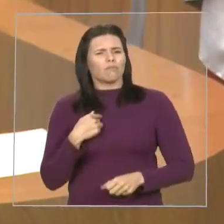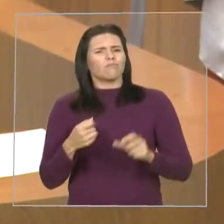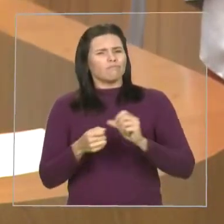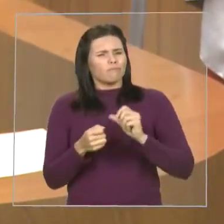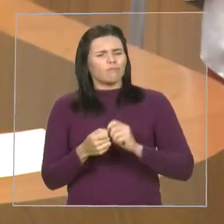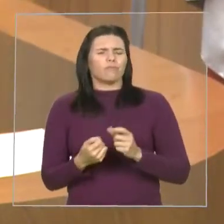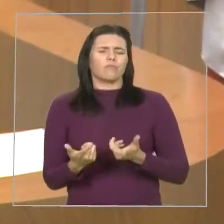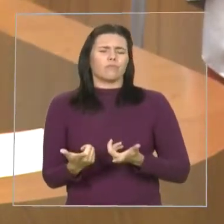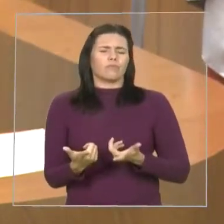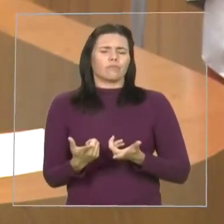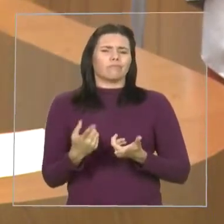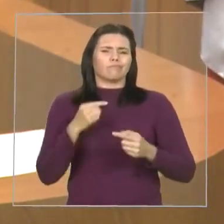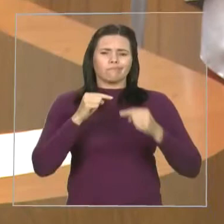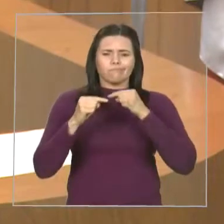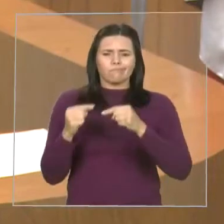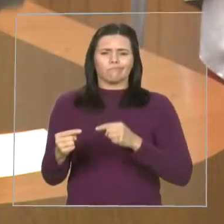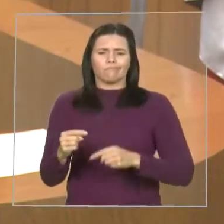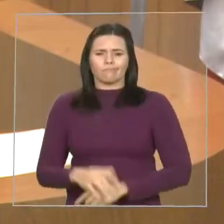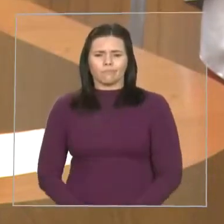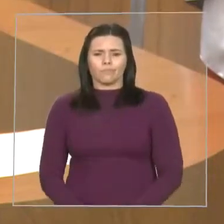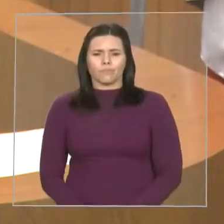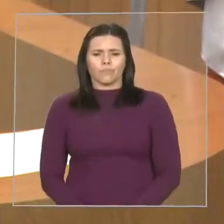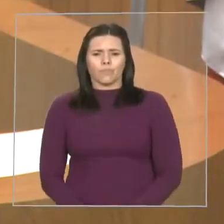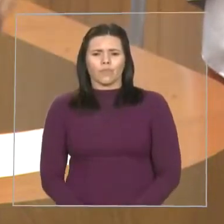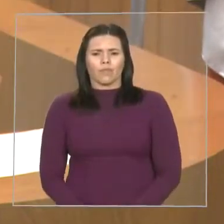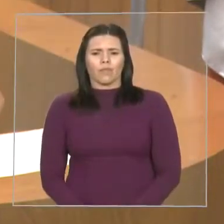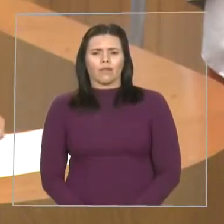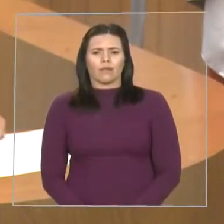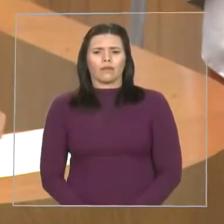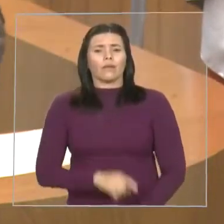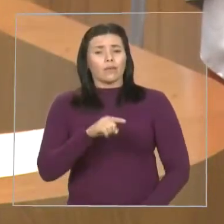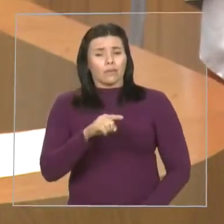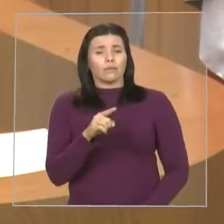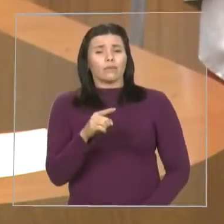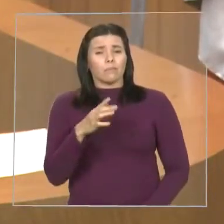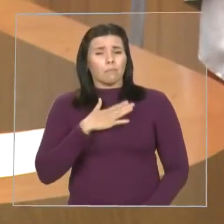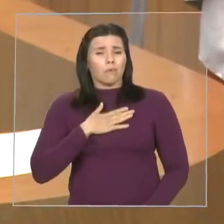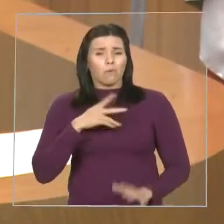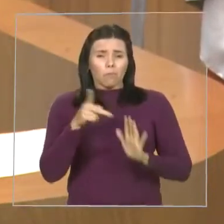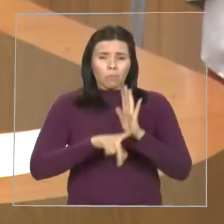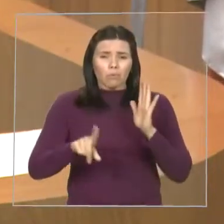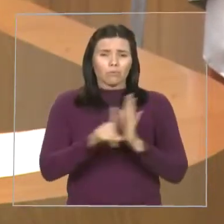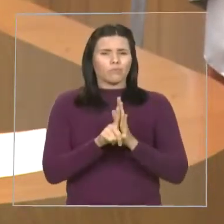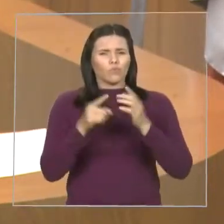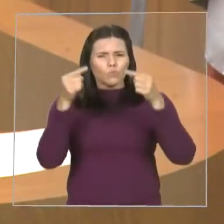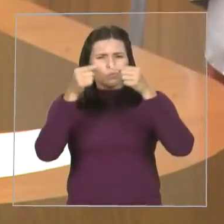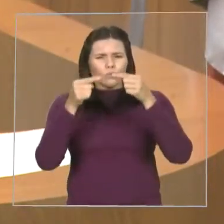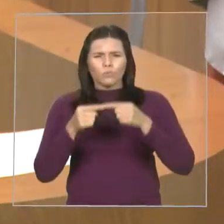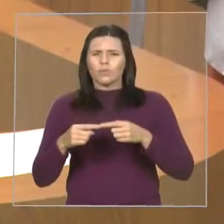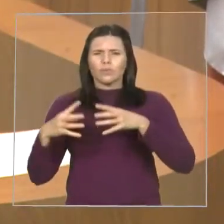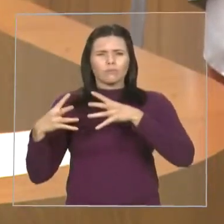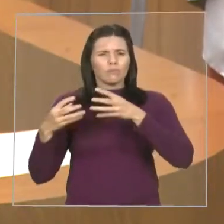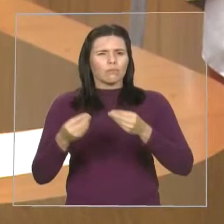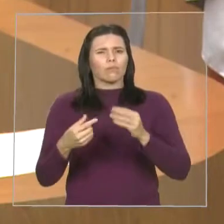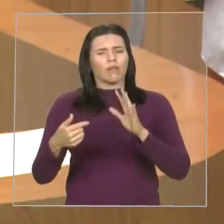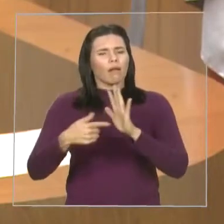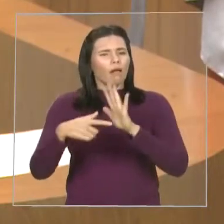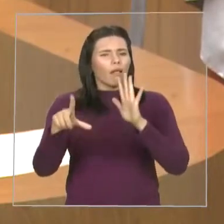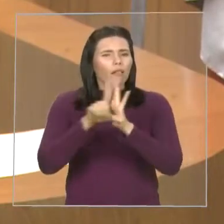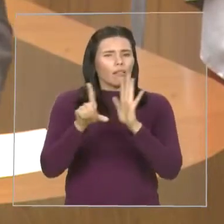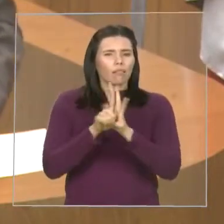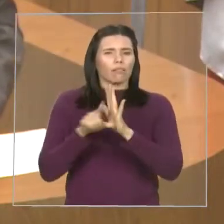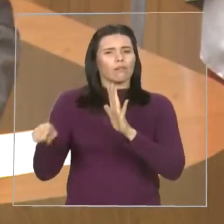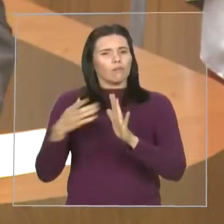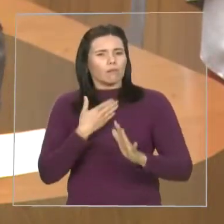da defesa do atual governo, que quer taxar as grandes fortunas. Aumentou o imposto, entretanto, do ICMS do